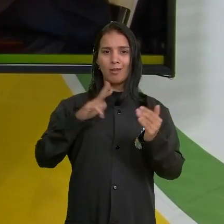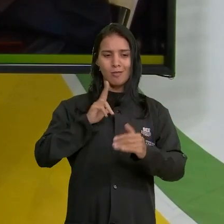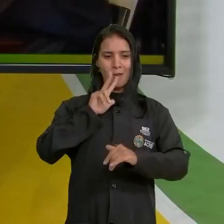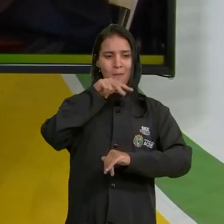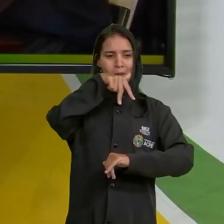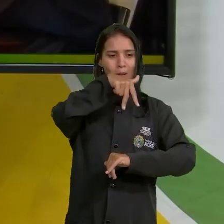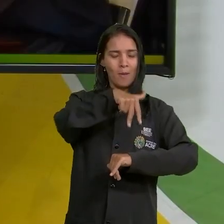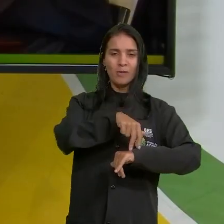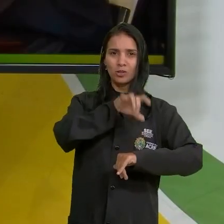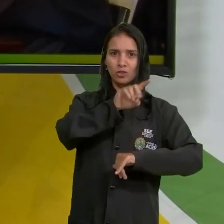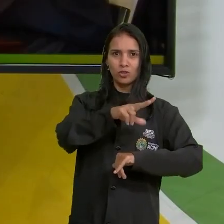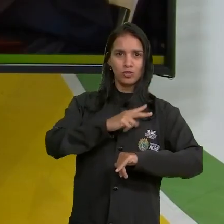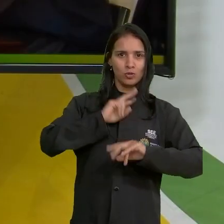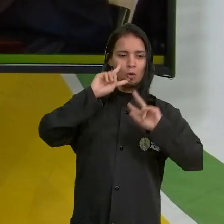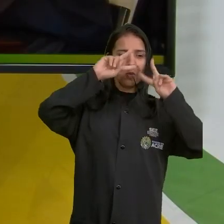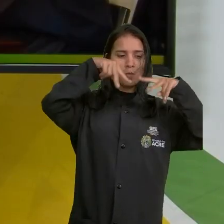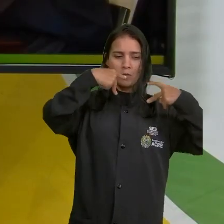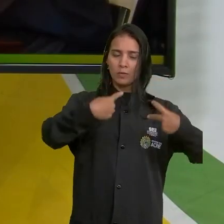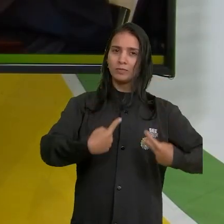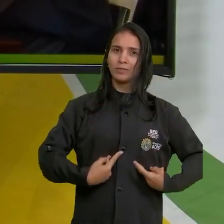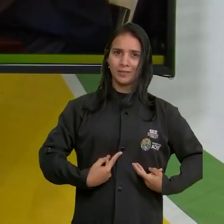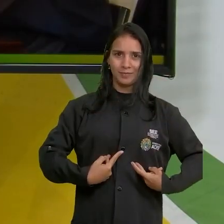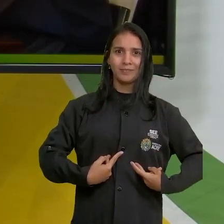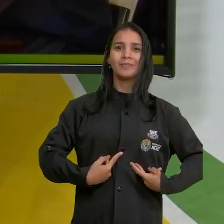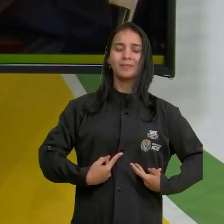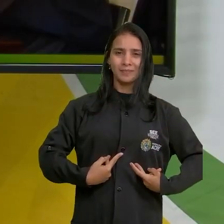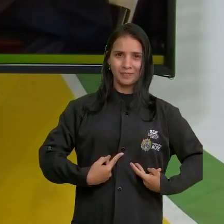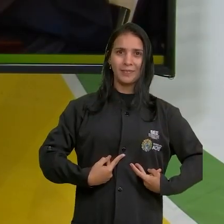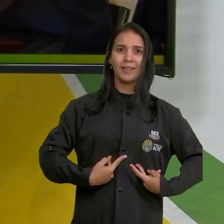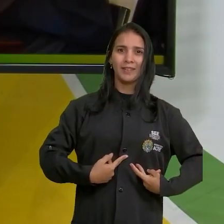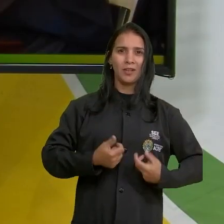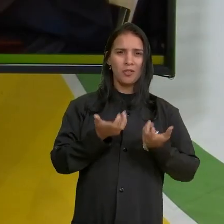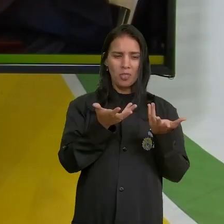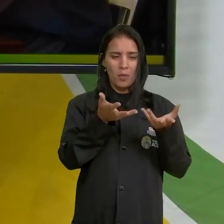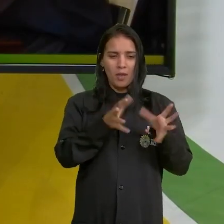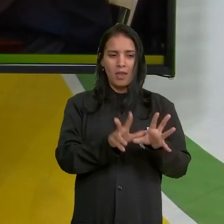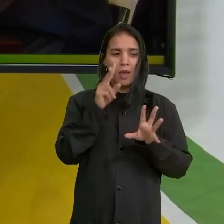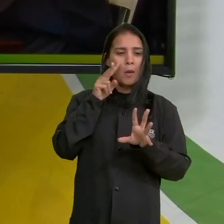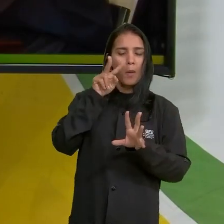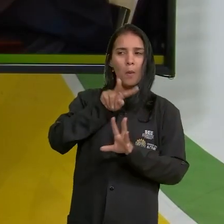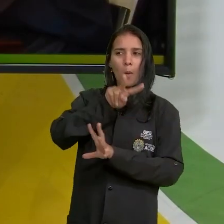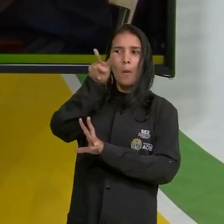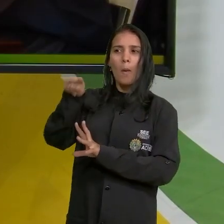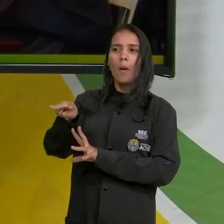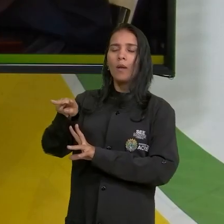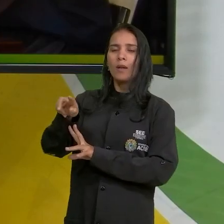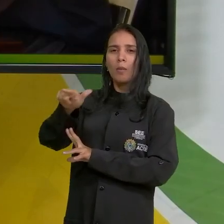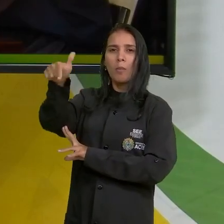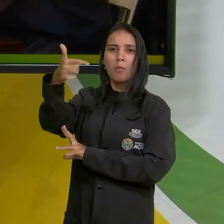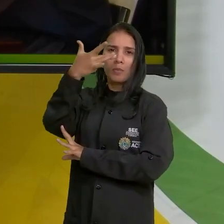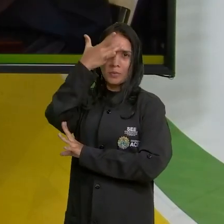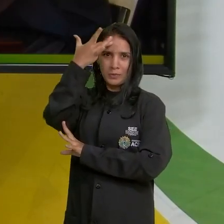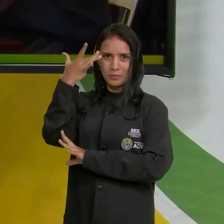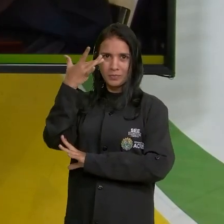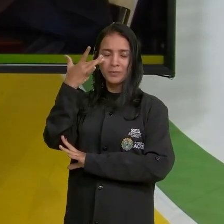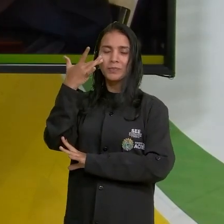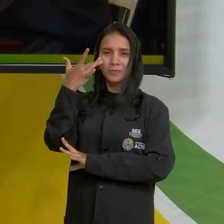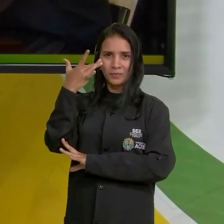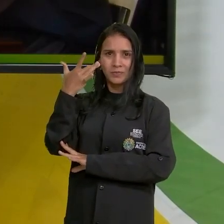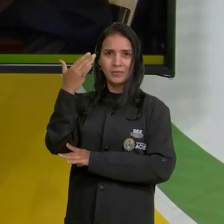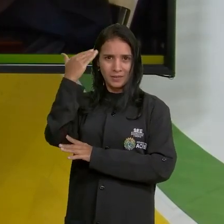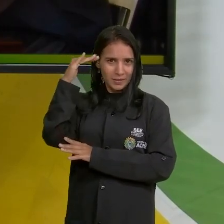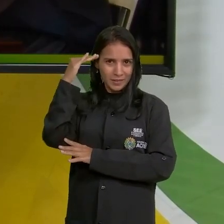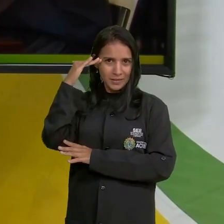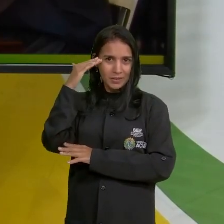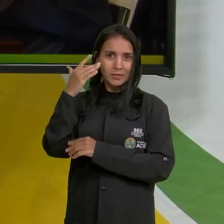que eu somente vou visualizar aquilo que eu quero visualizar. Eu não estou entendendo